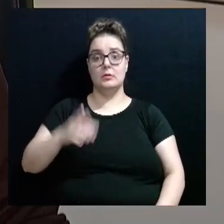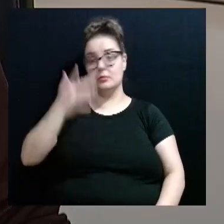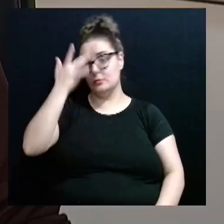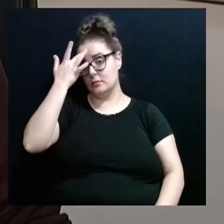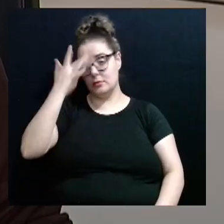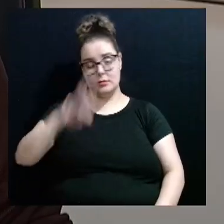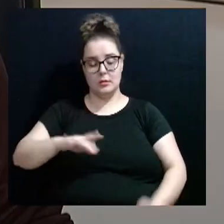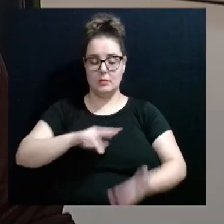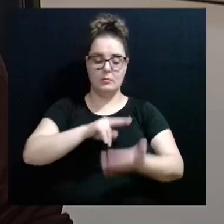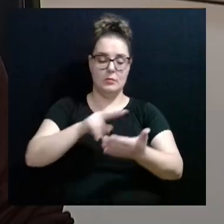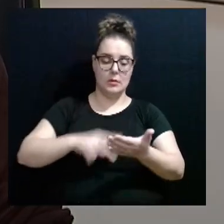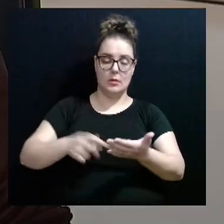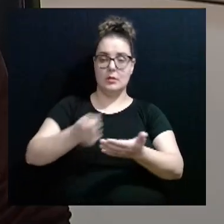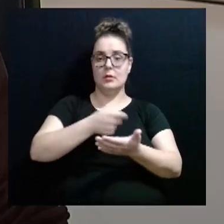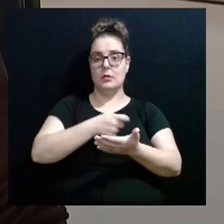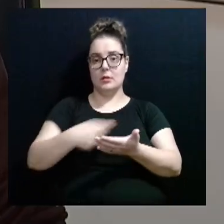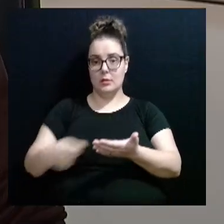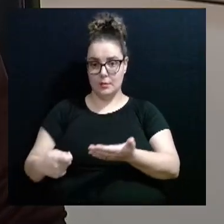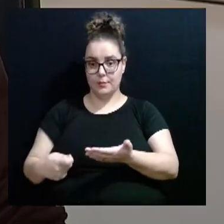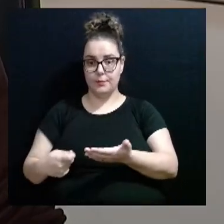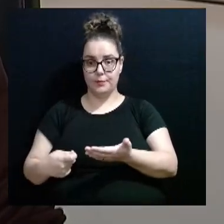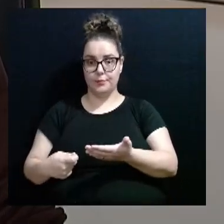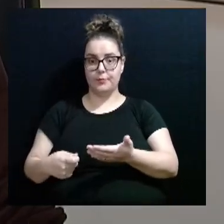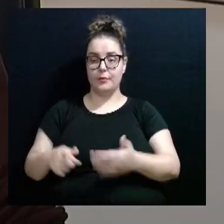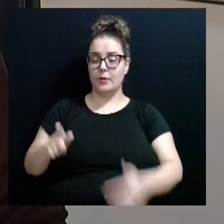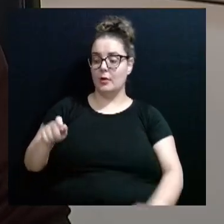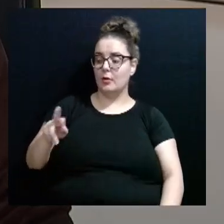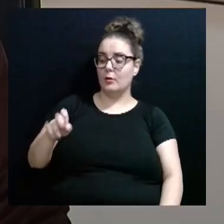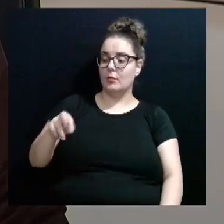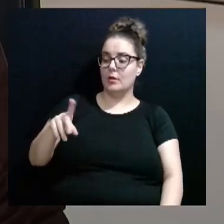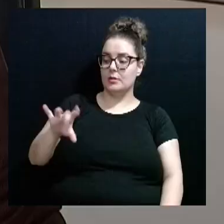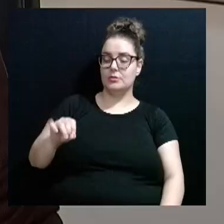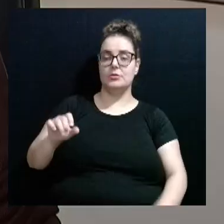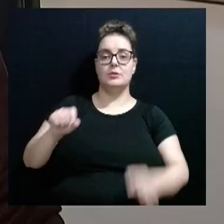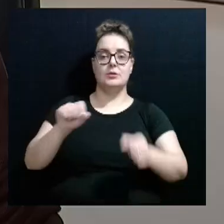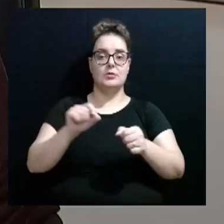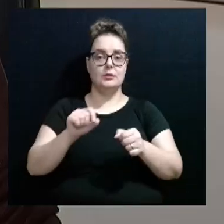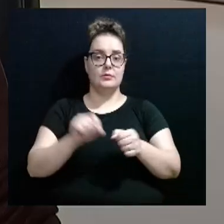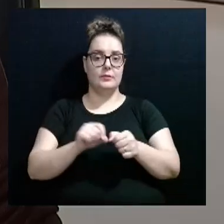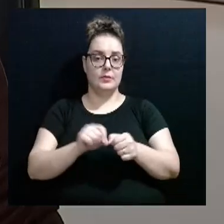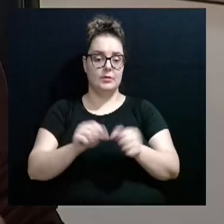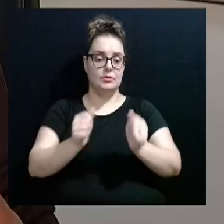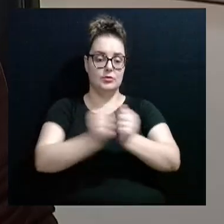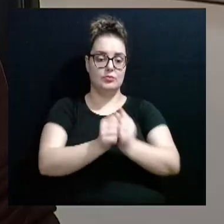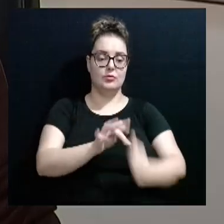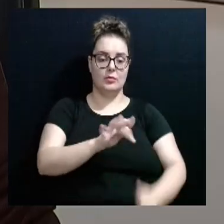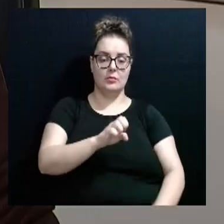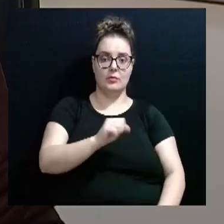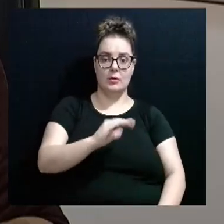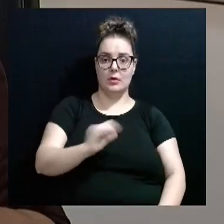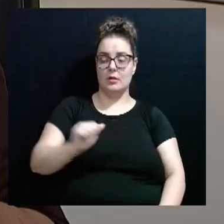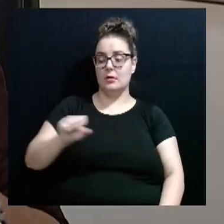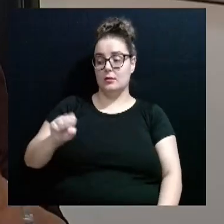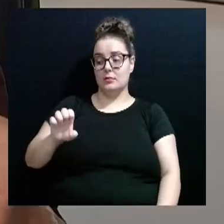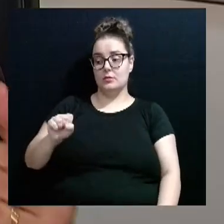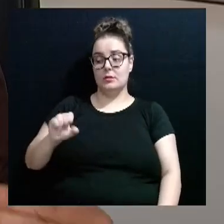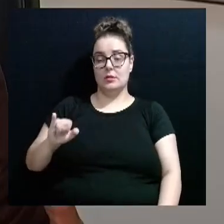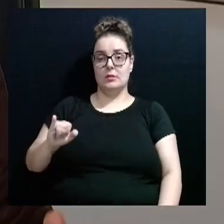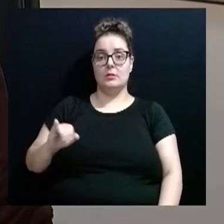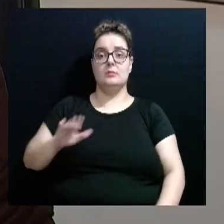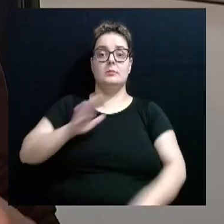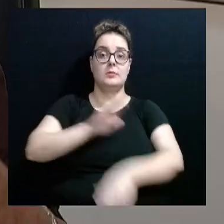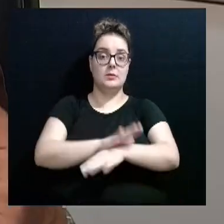Guardinha tinha junto com a FEAC e com o SESI, para ajudar essas crianças, esses jovens, na verdade, que passaram